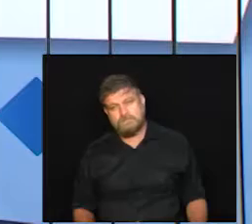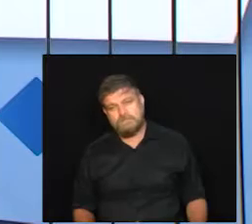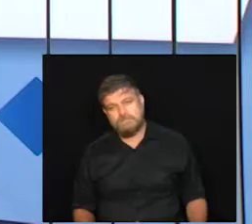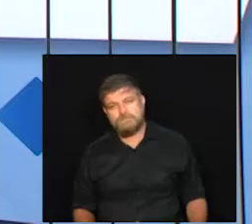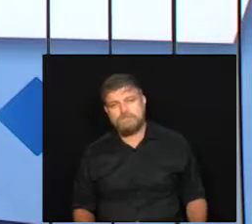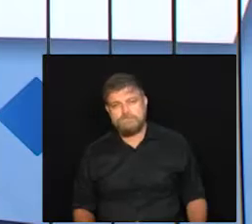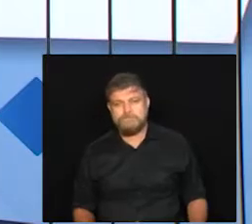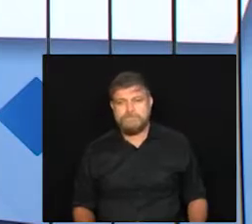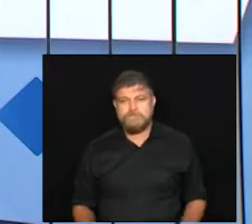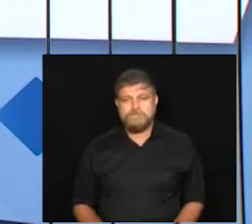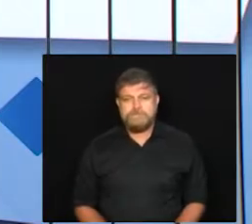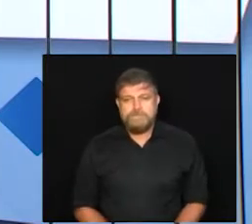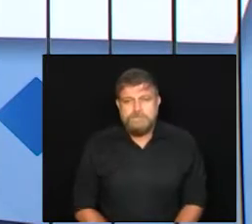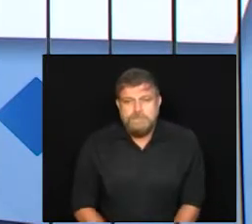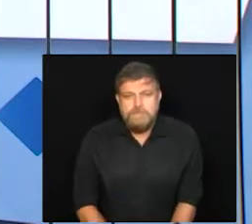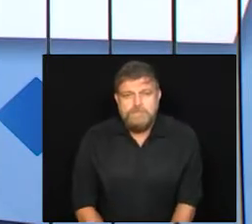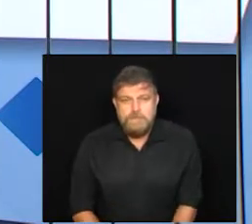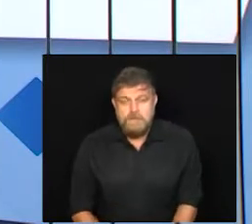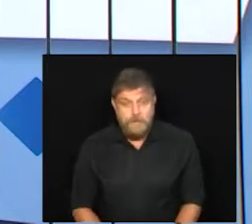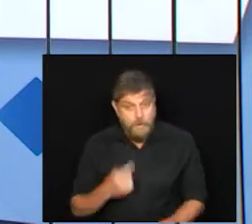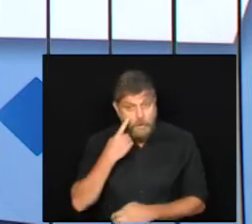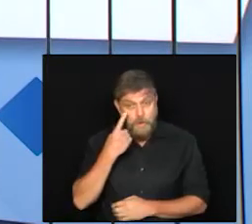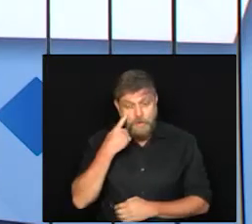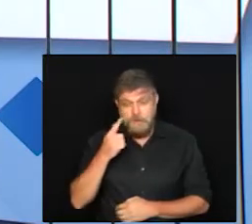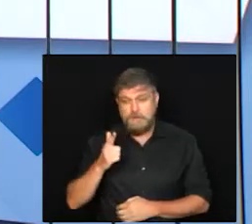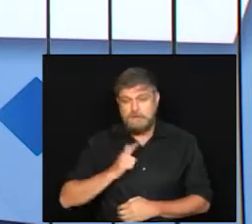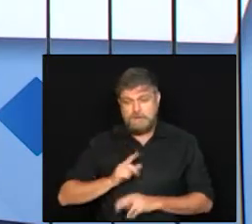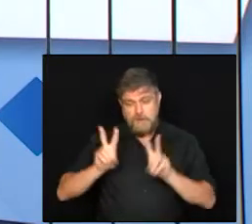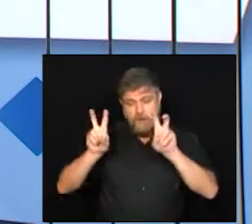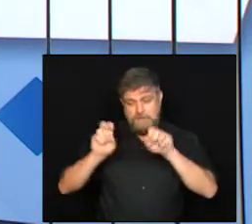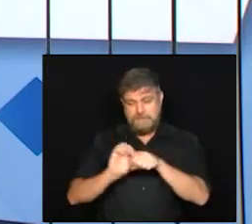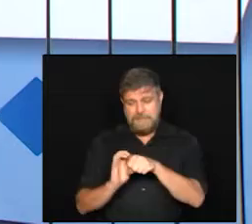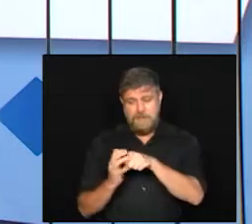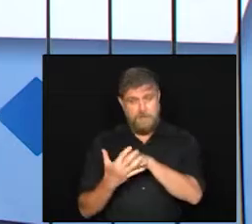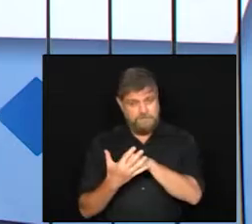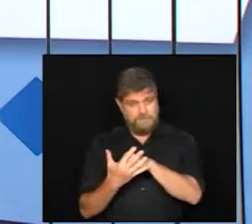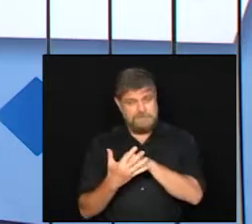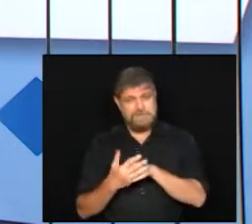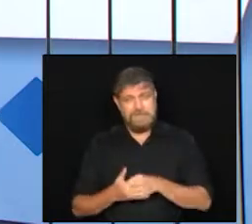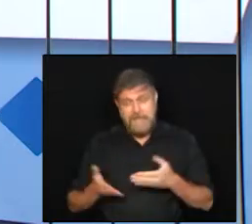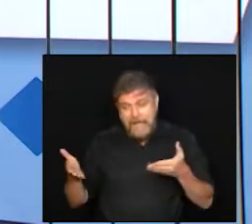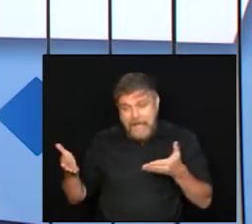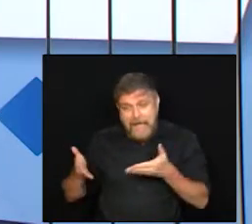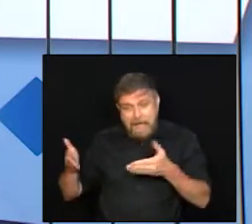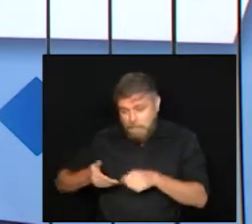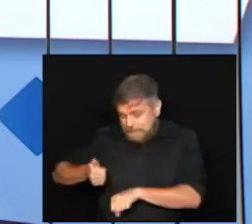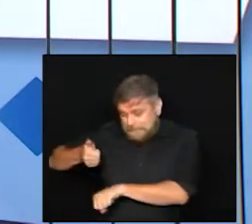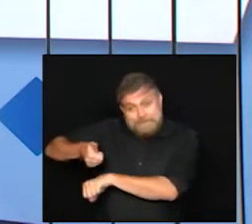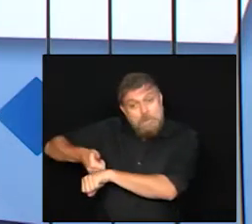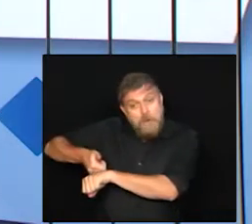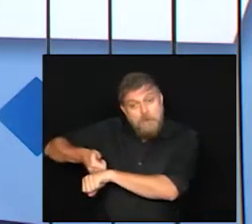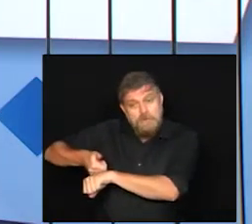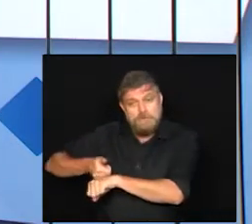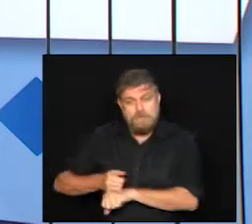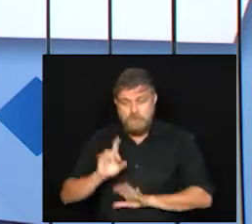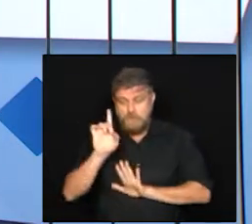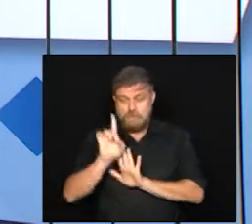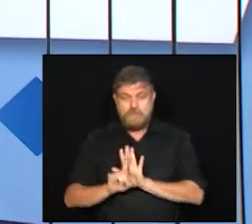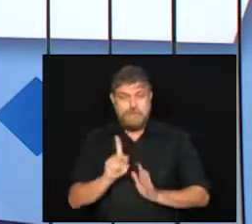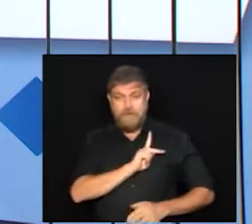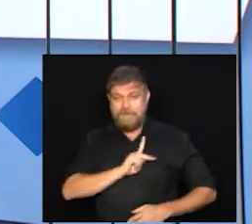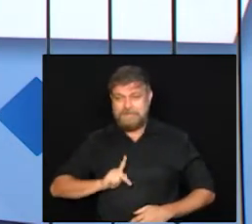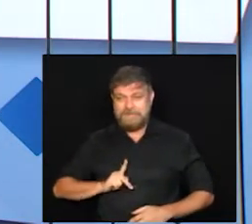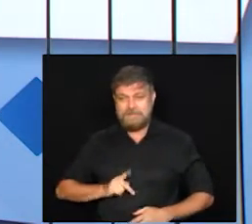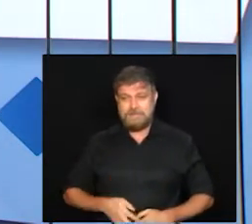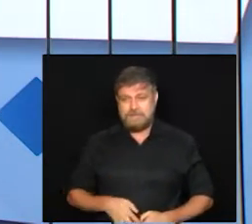Federação. E olha só, ainda sobre a Covid-19, agora há pouco, o diretor-presidente da